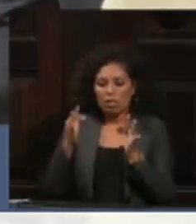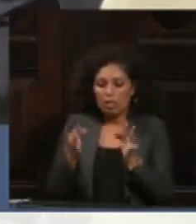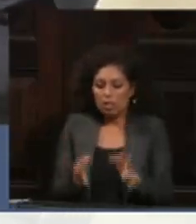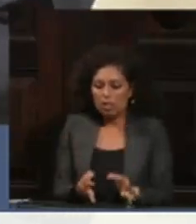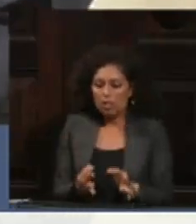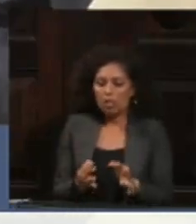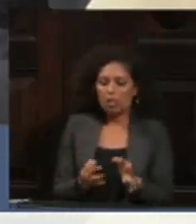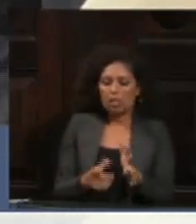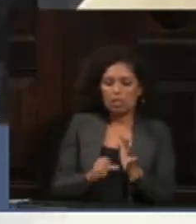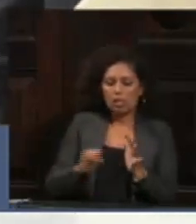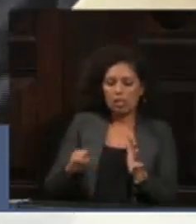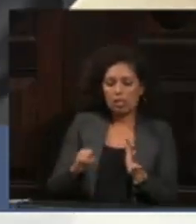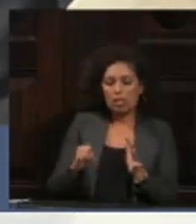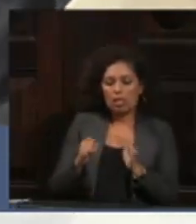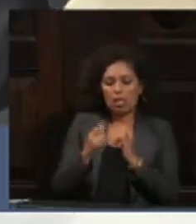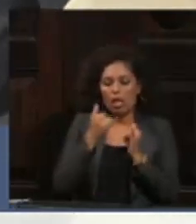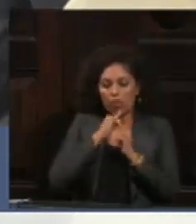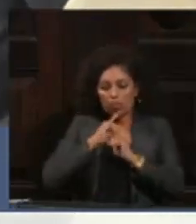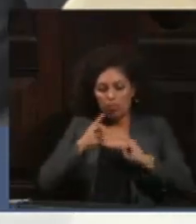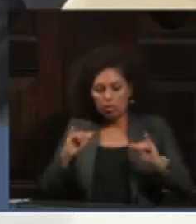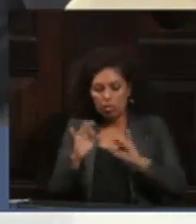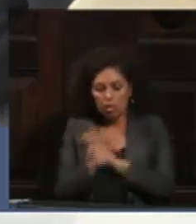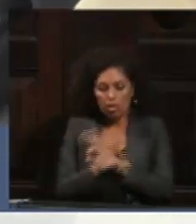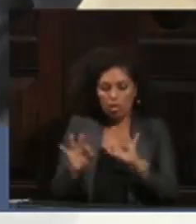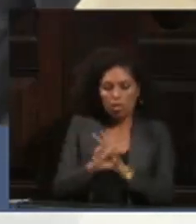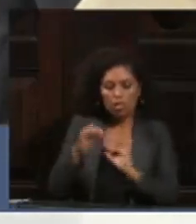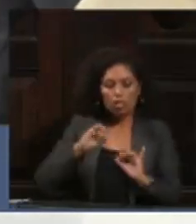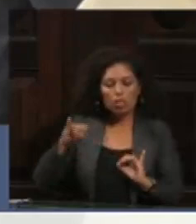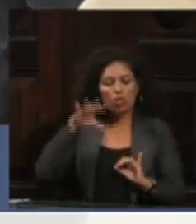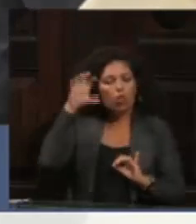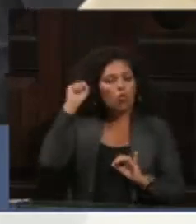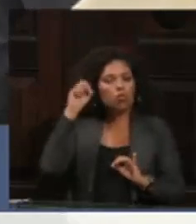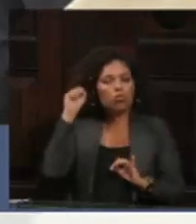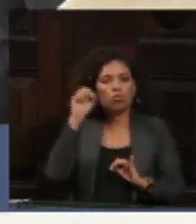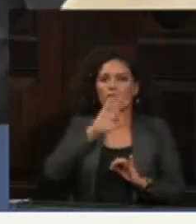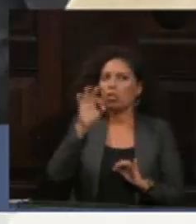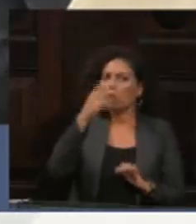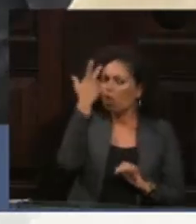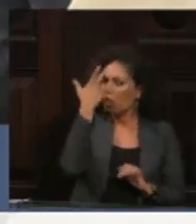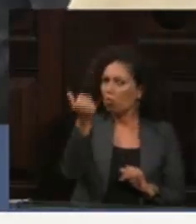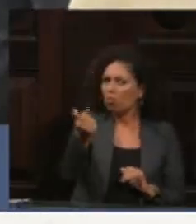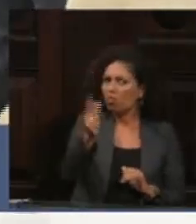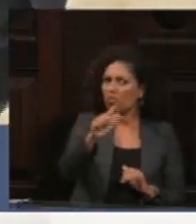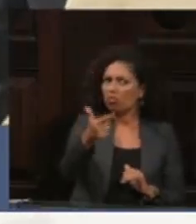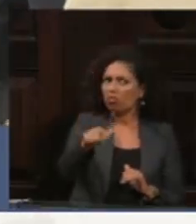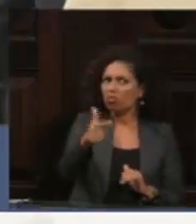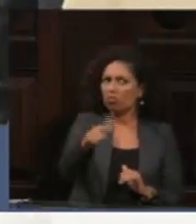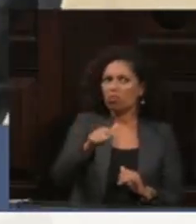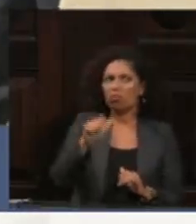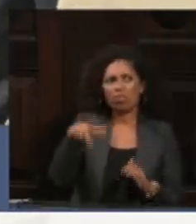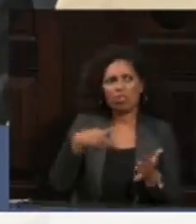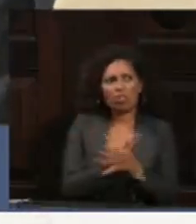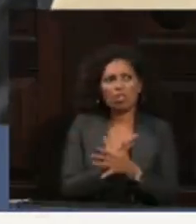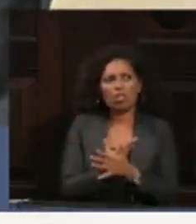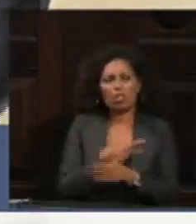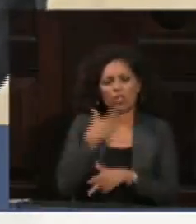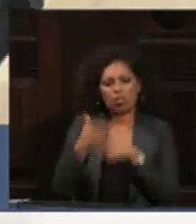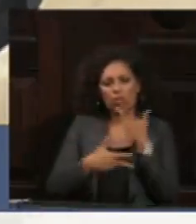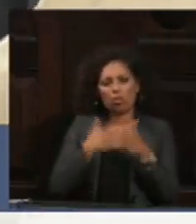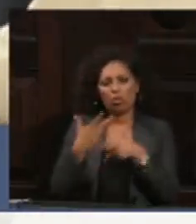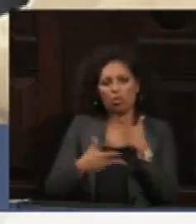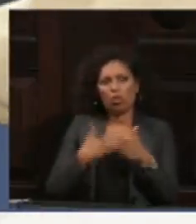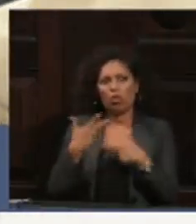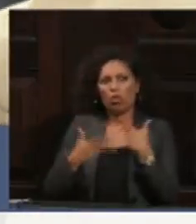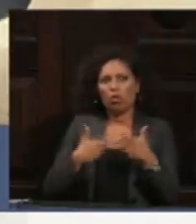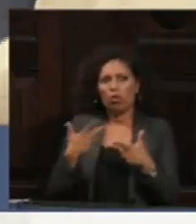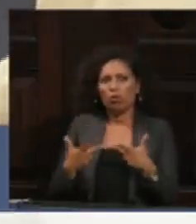se defender, sem se pronunciar, sem ser ouvido. Isso não é normal, isso não deve ser naturalizado. E eu falo confortavelmente,